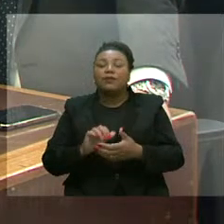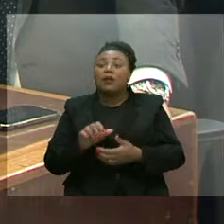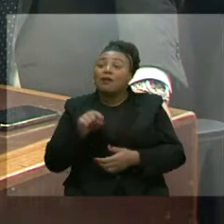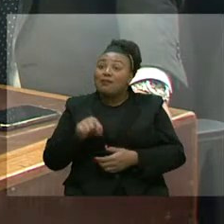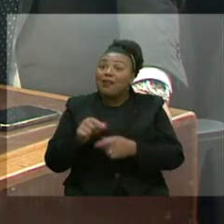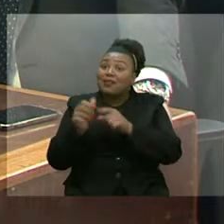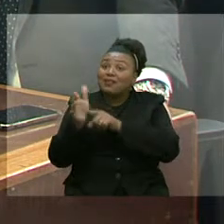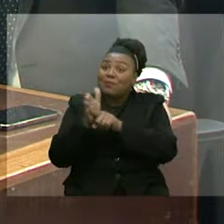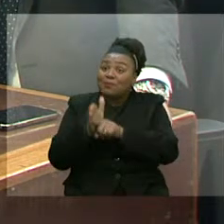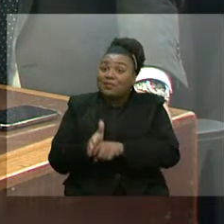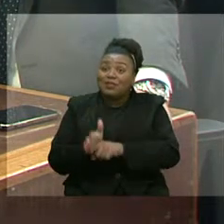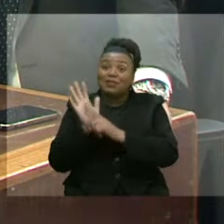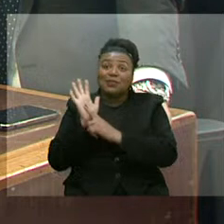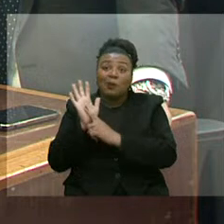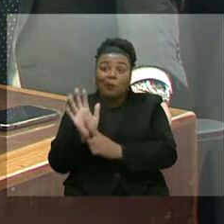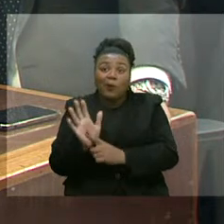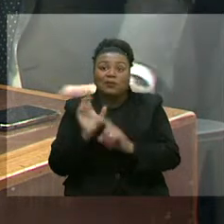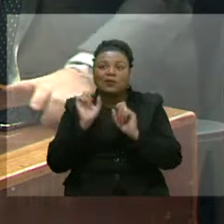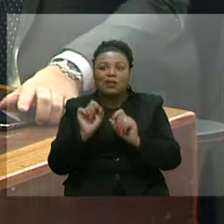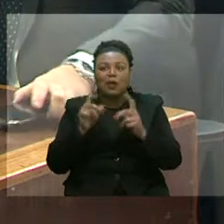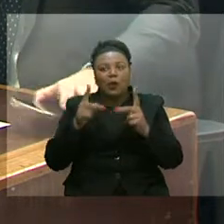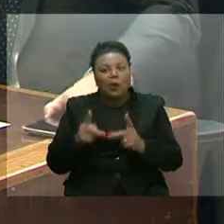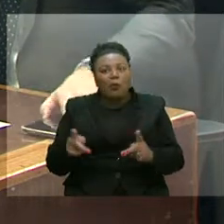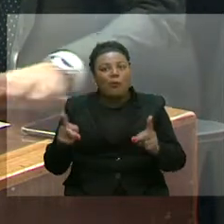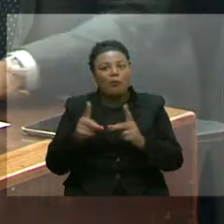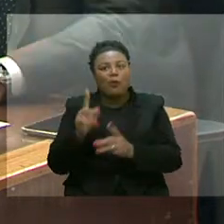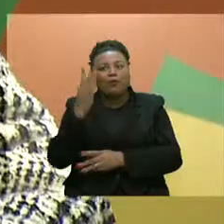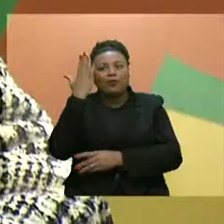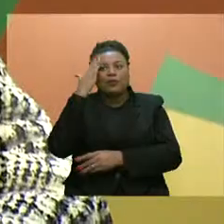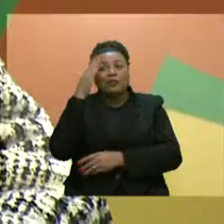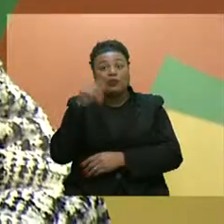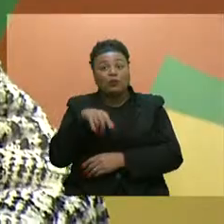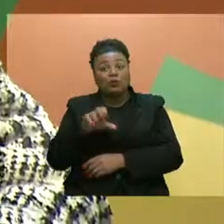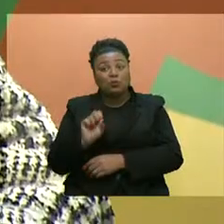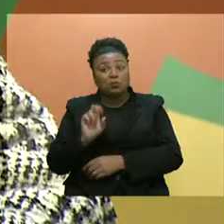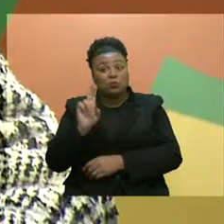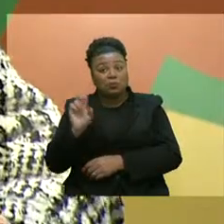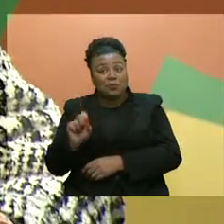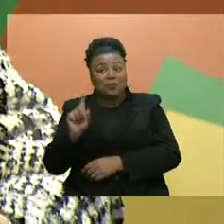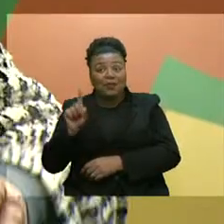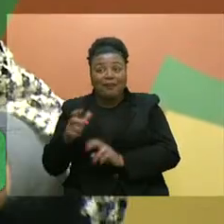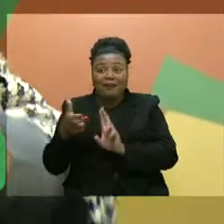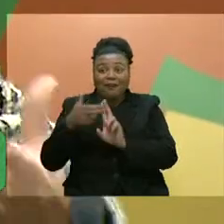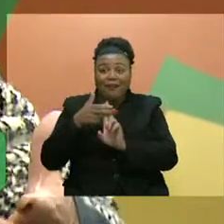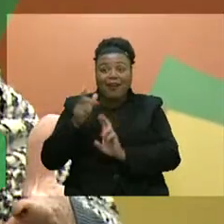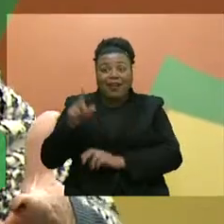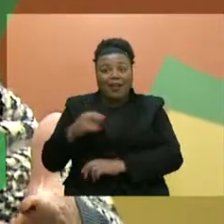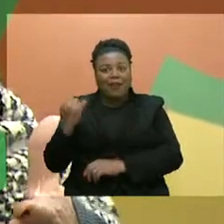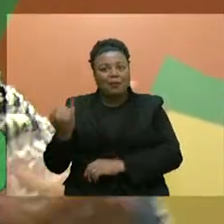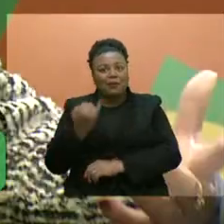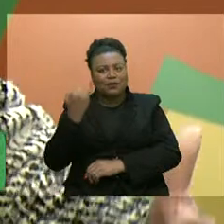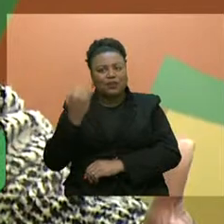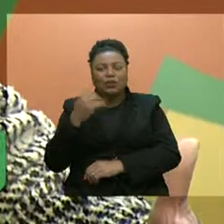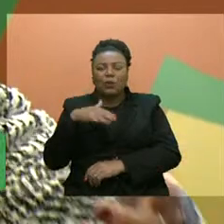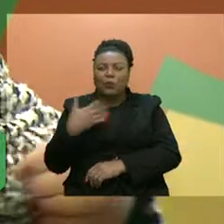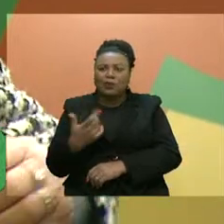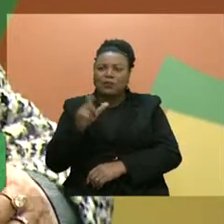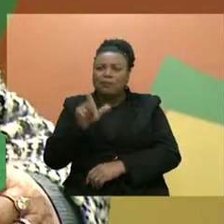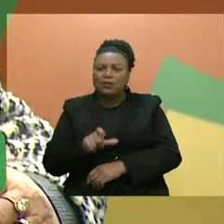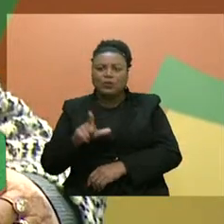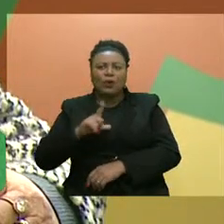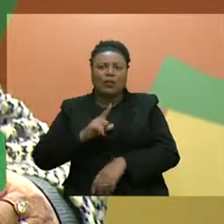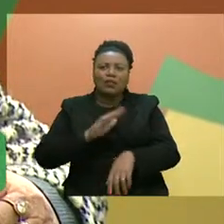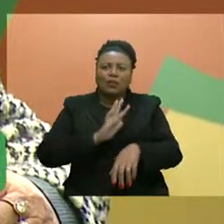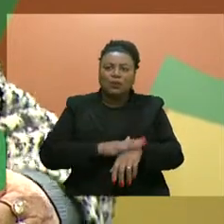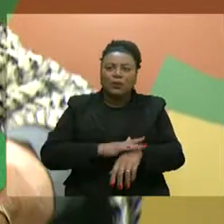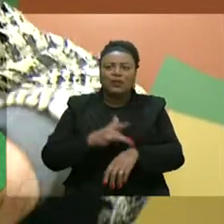essa pesquisa demonstra que o povo entendeu que o SUS é importante. Quando as pessoas têm uma doença, um câncer, o que, que a